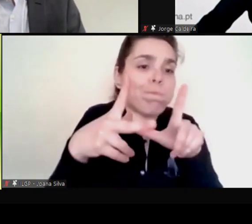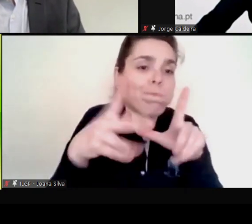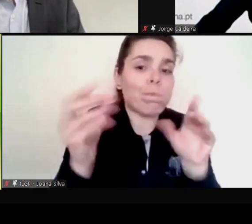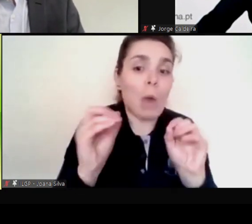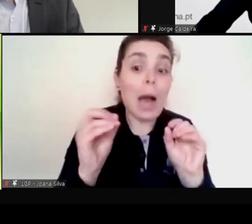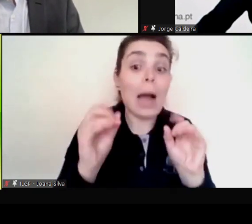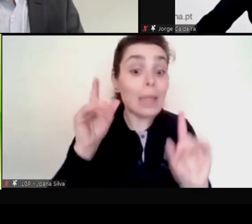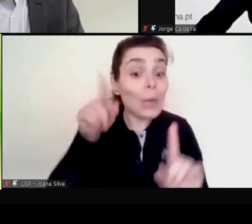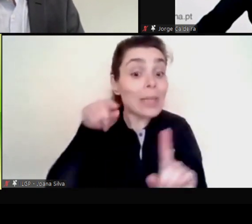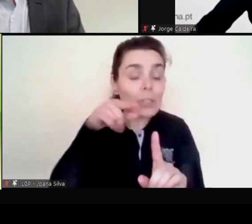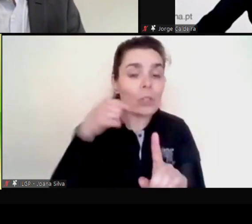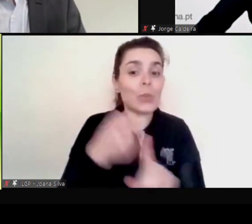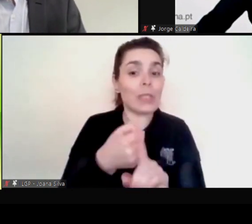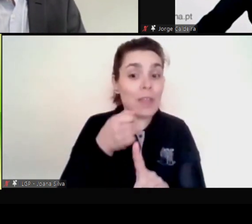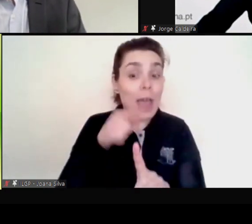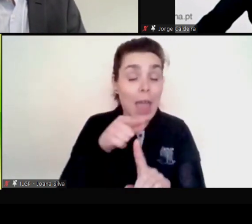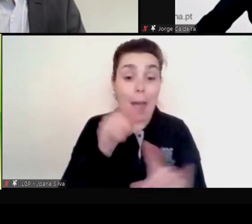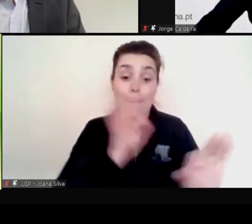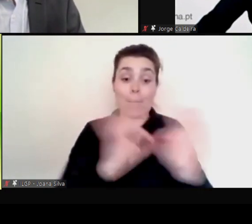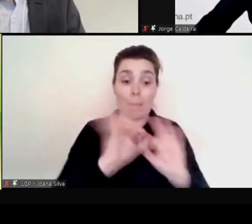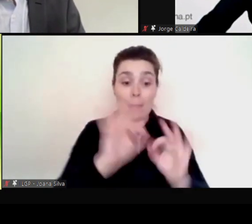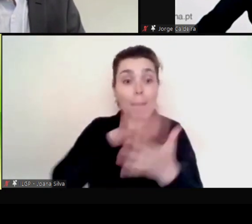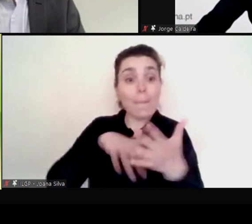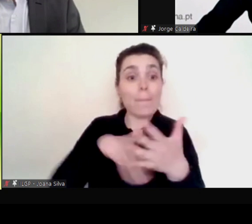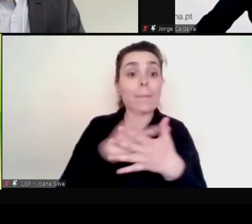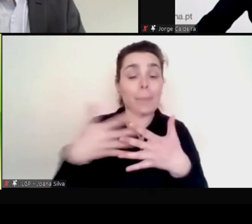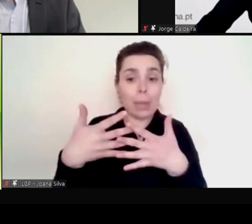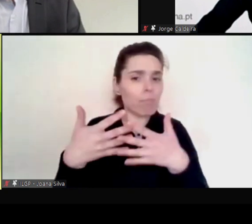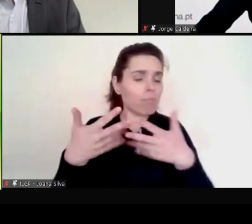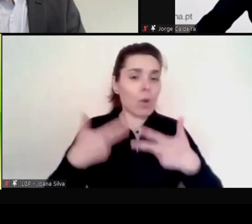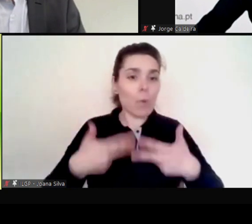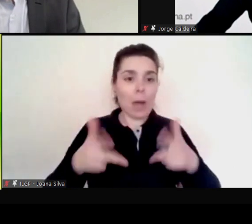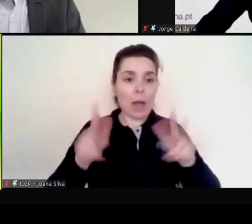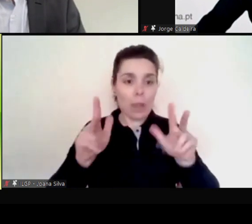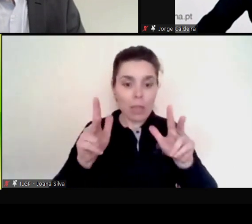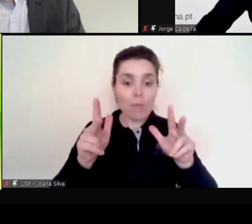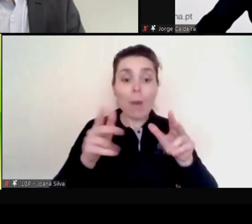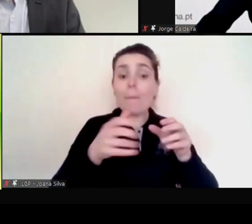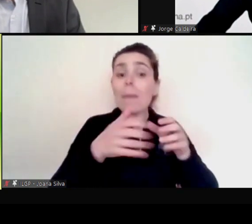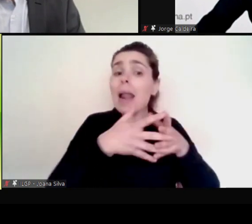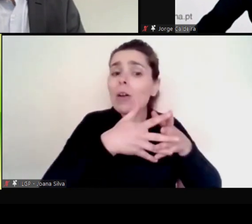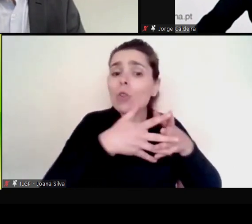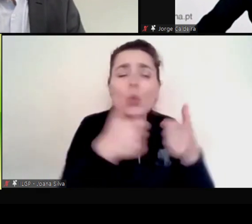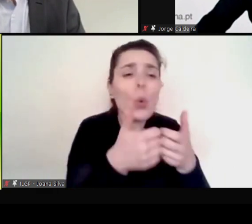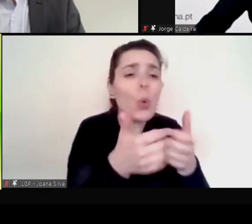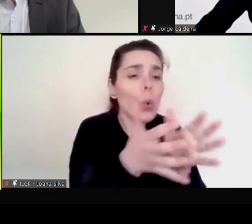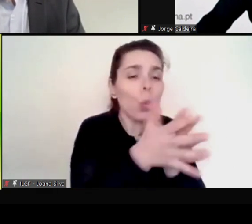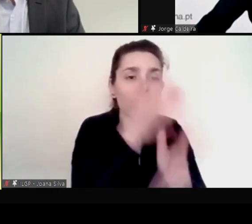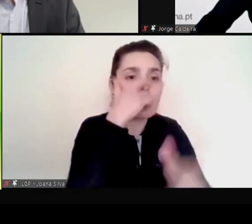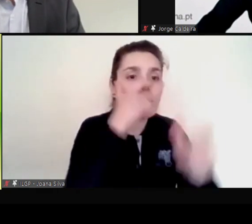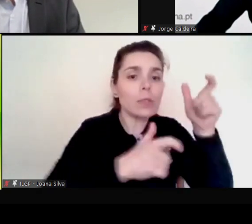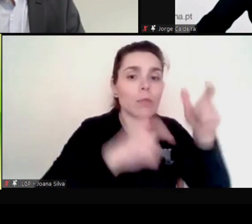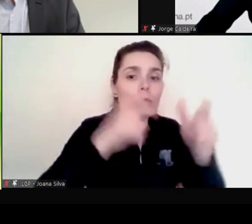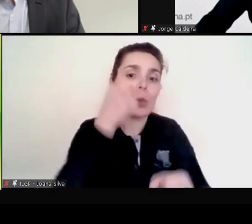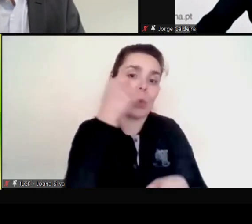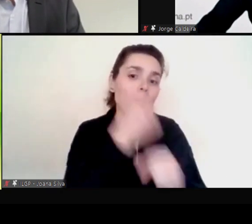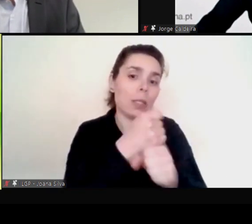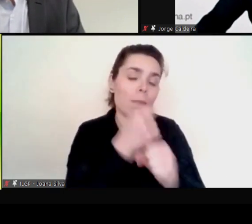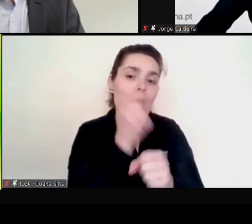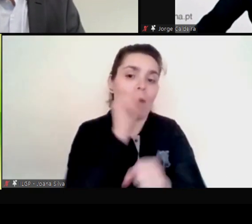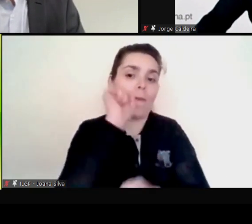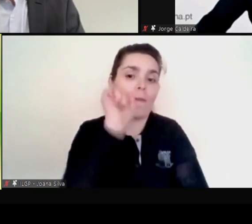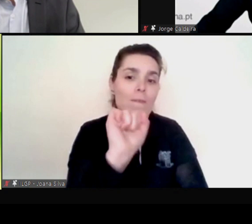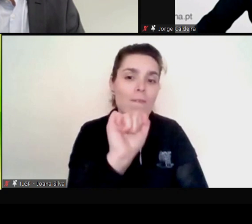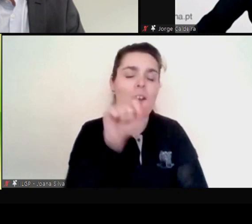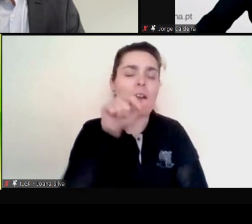para as entidades. Podem planear de forma livre o acesso massificado dos seus trabalhadores à formação MOOC. Eu acho que esta até